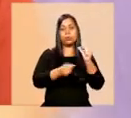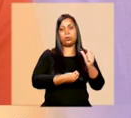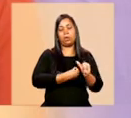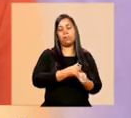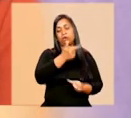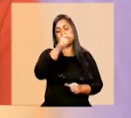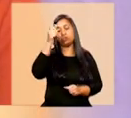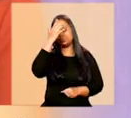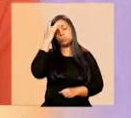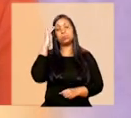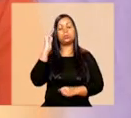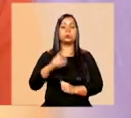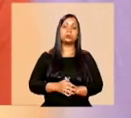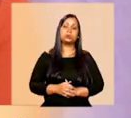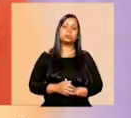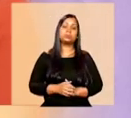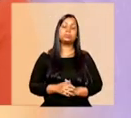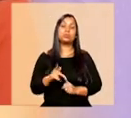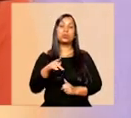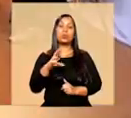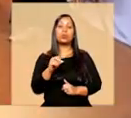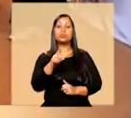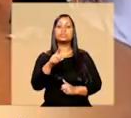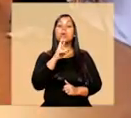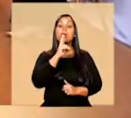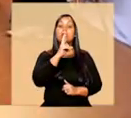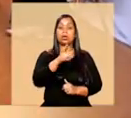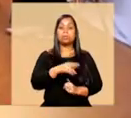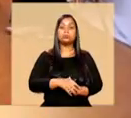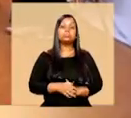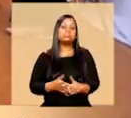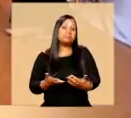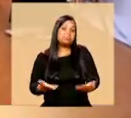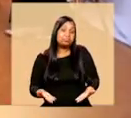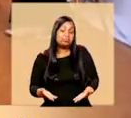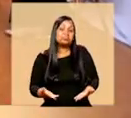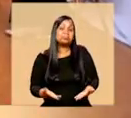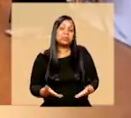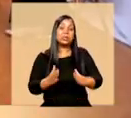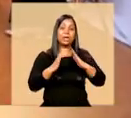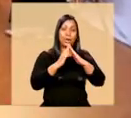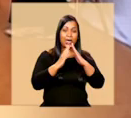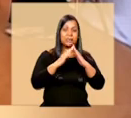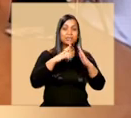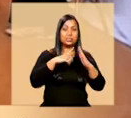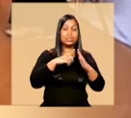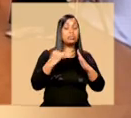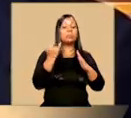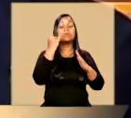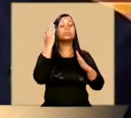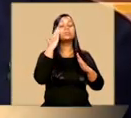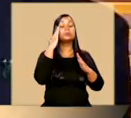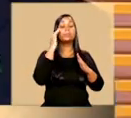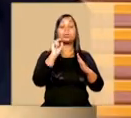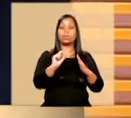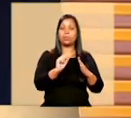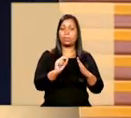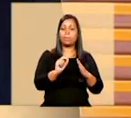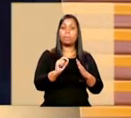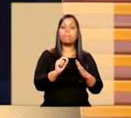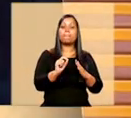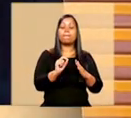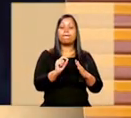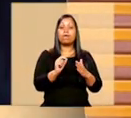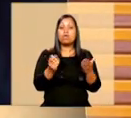mudar certamente a vida de outras pessoas. Dr. Piccolo, e o seu recado? Para quem acho que está em casa assistindo, é importante